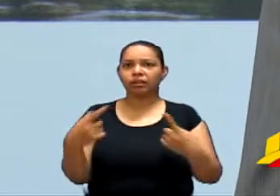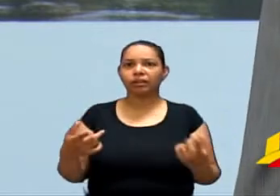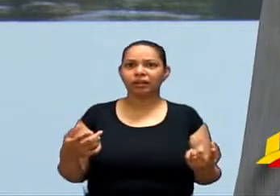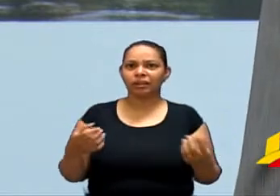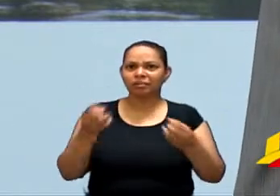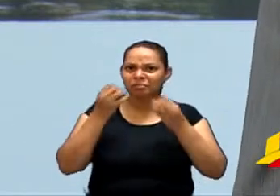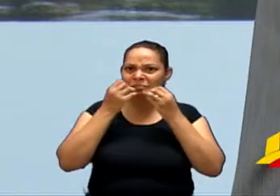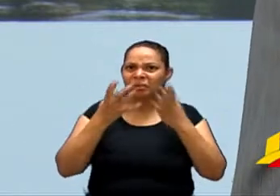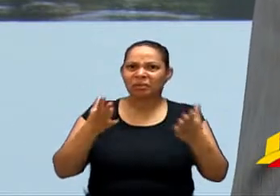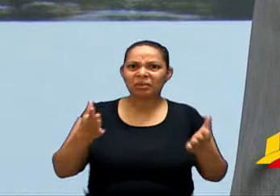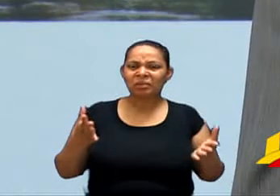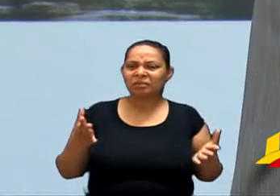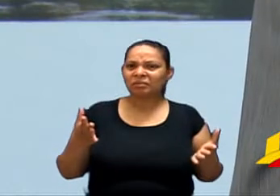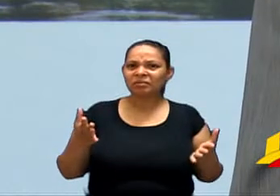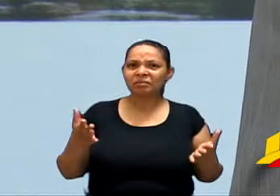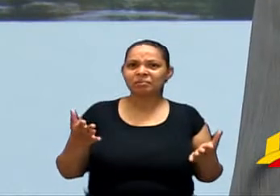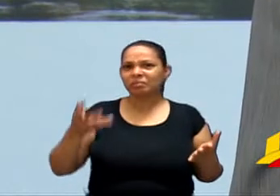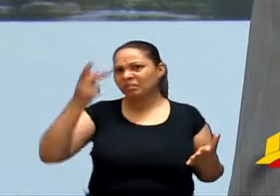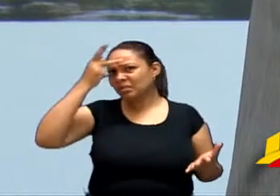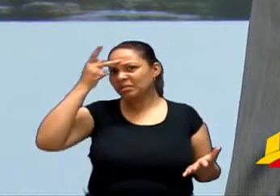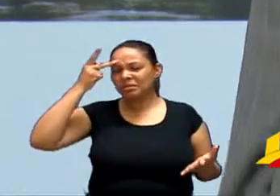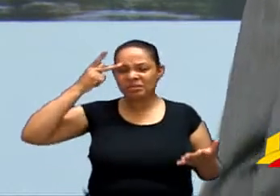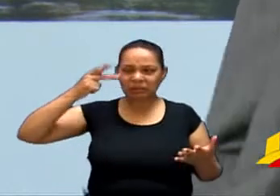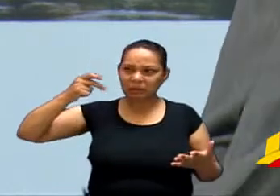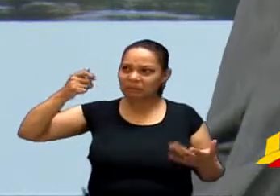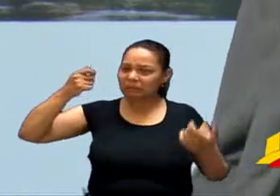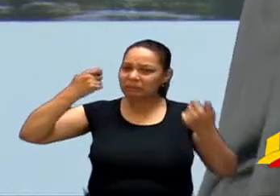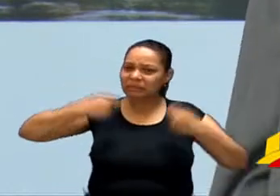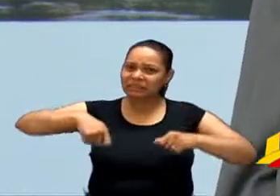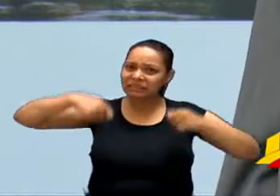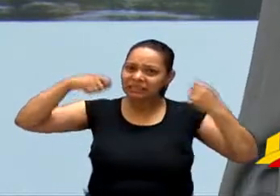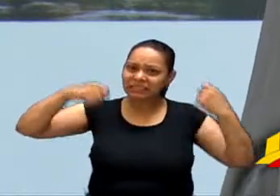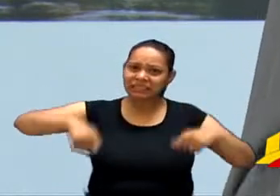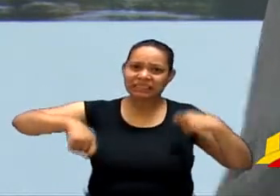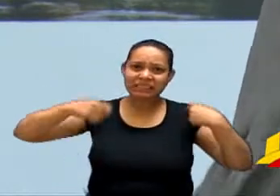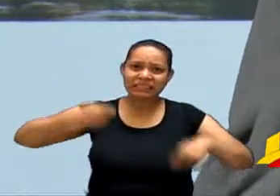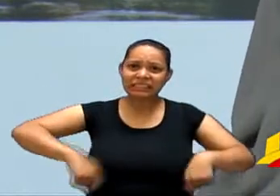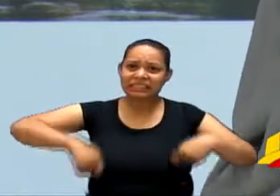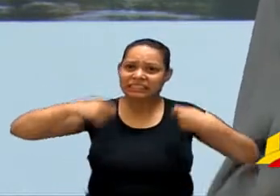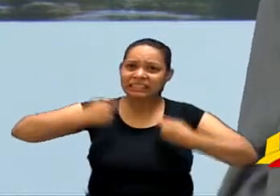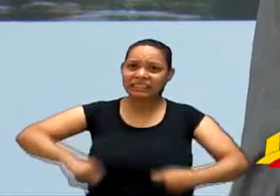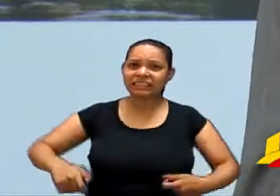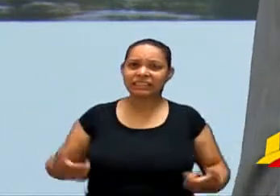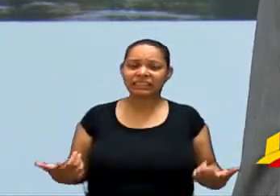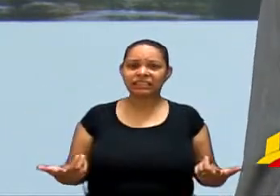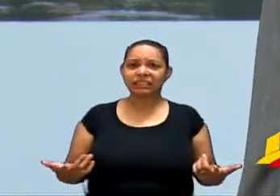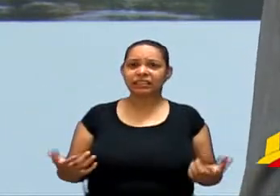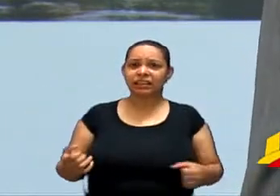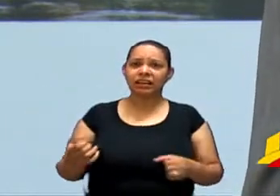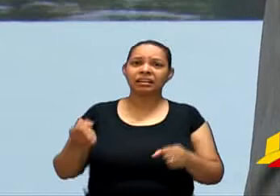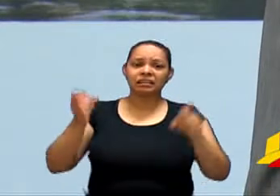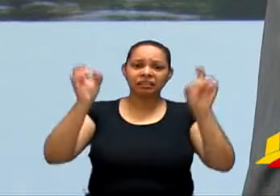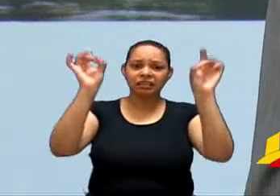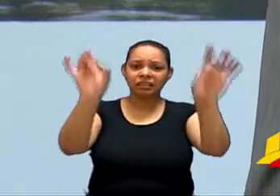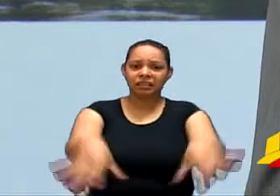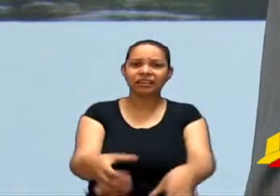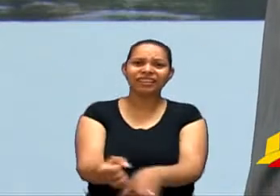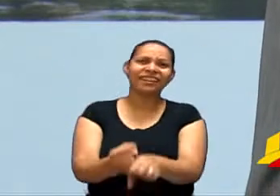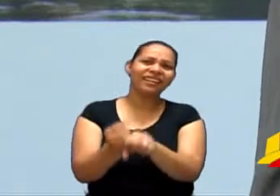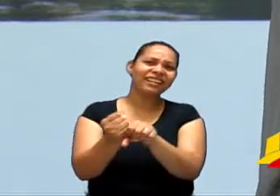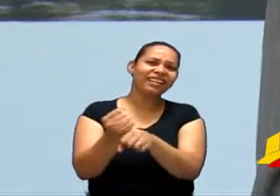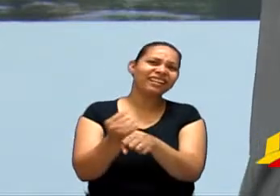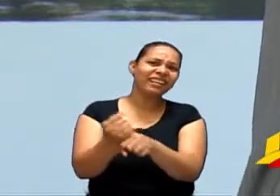social vulnerabilidade social abandonado anos eu não tô falando aqui de meses